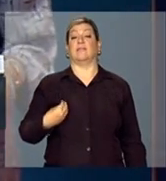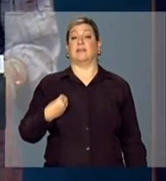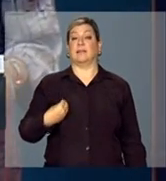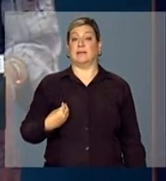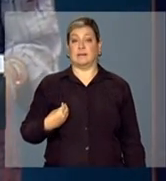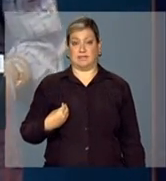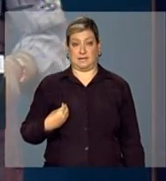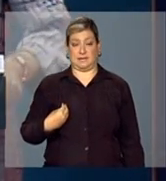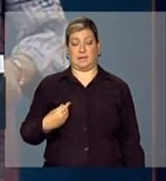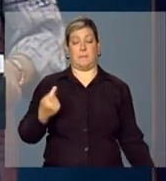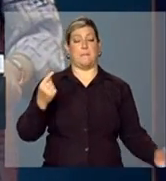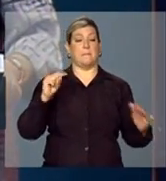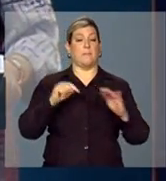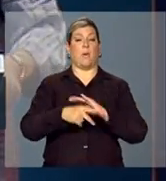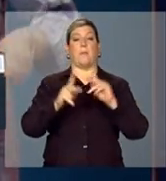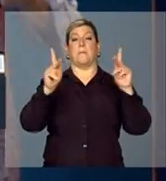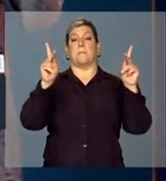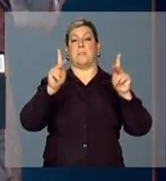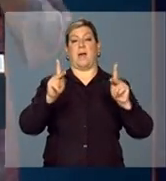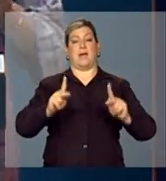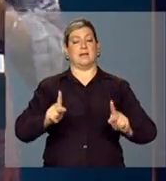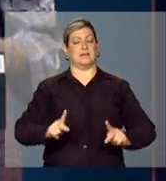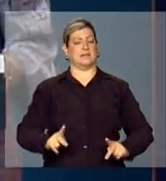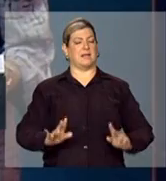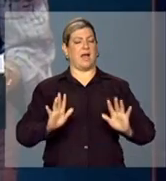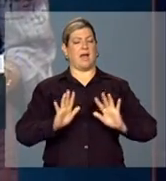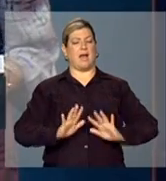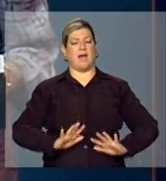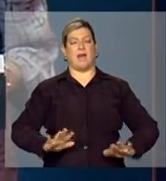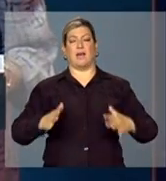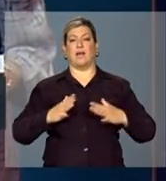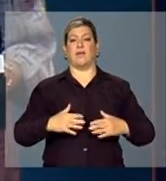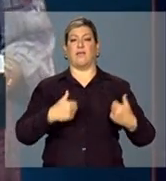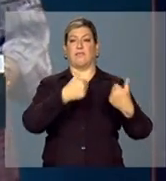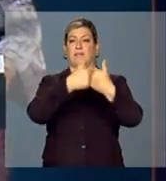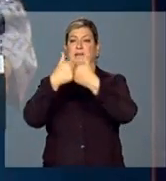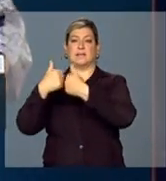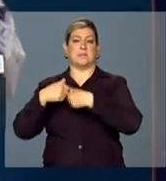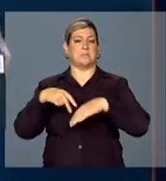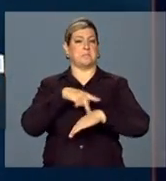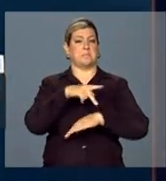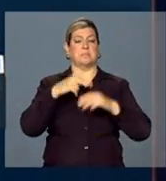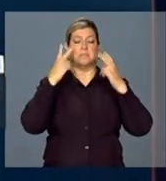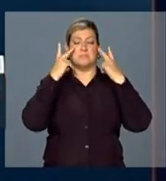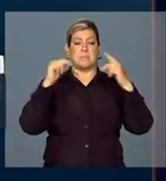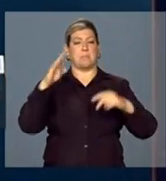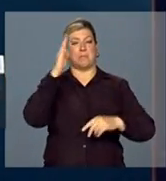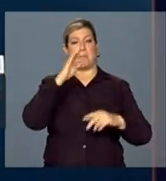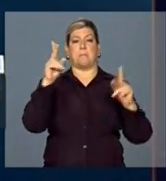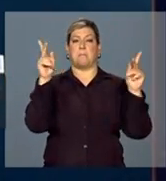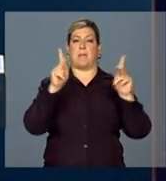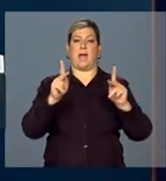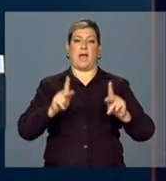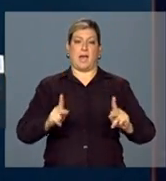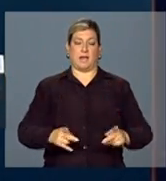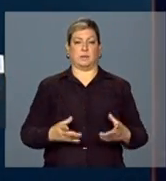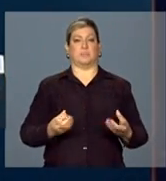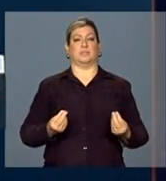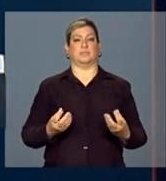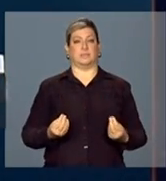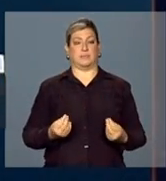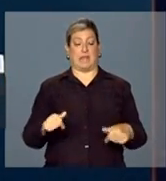em profunda paz com todos os nossos vizinhos. Nós somos uma região do